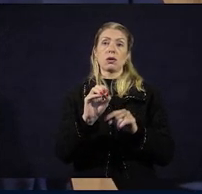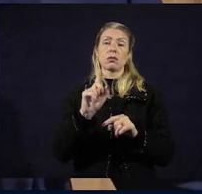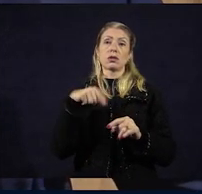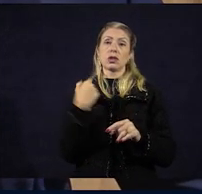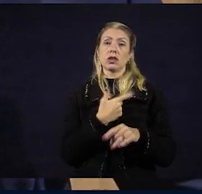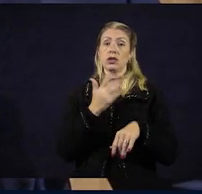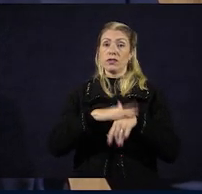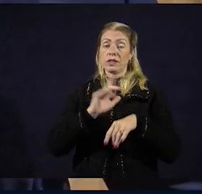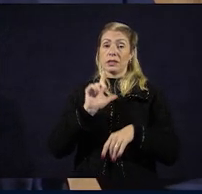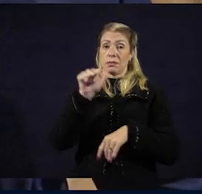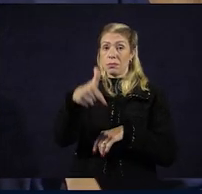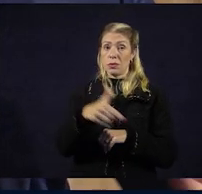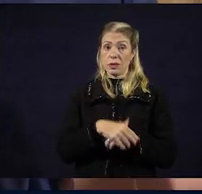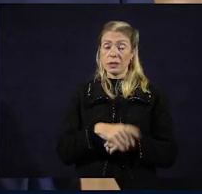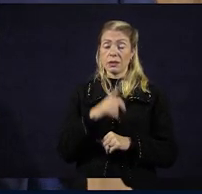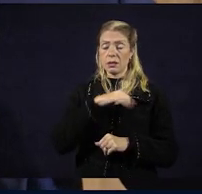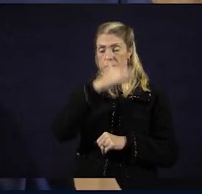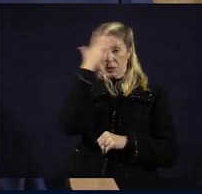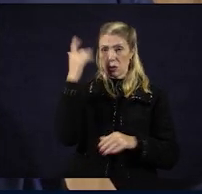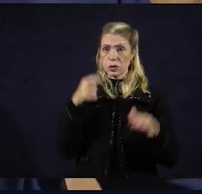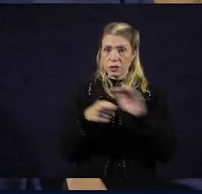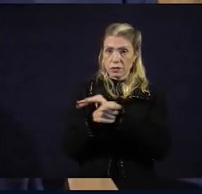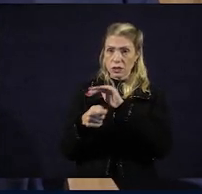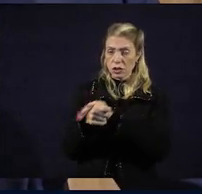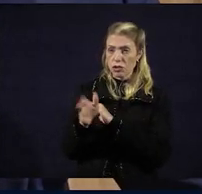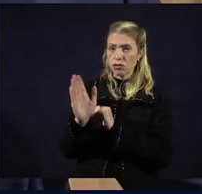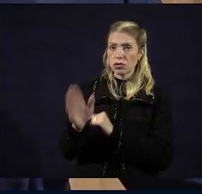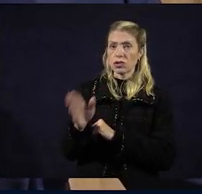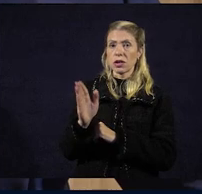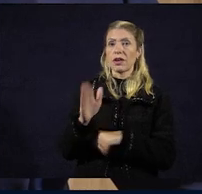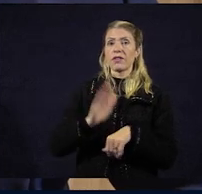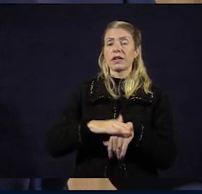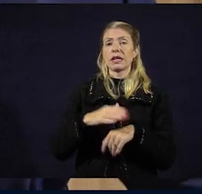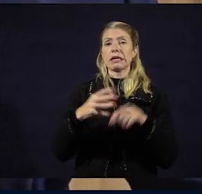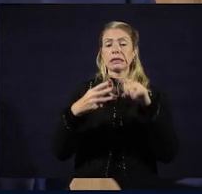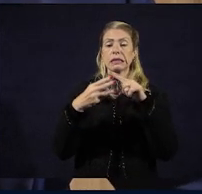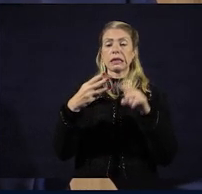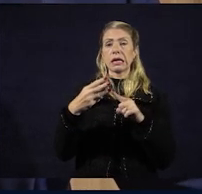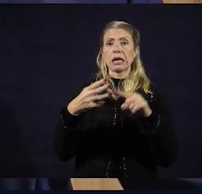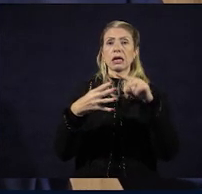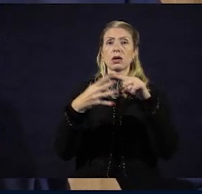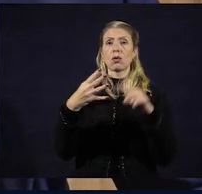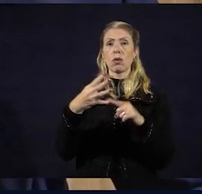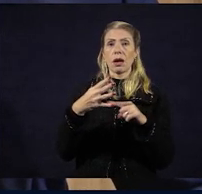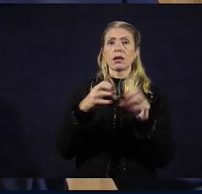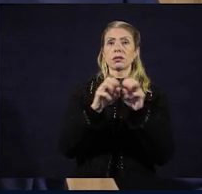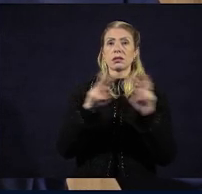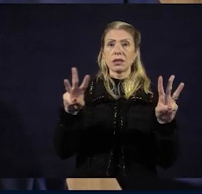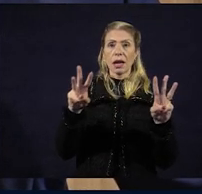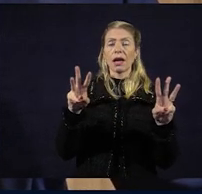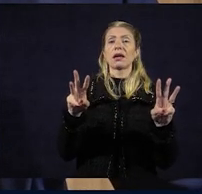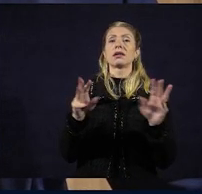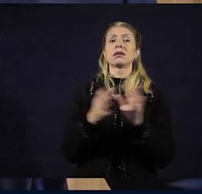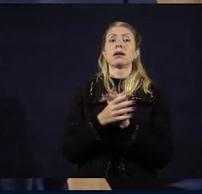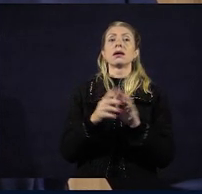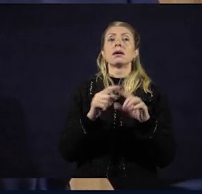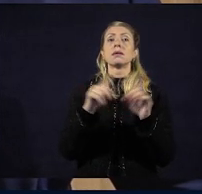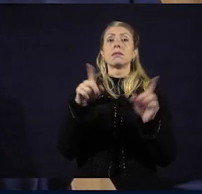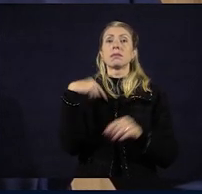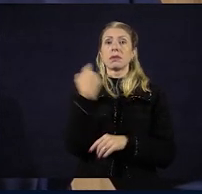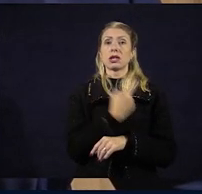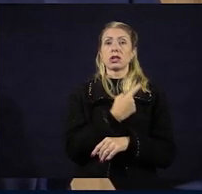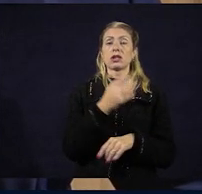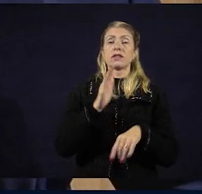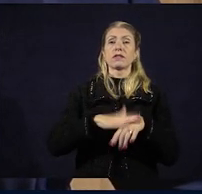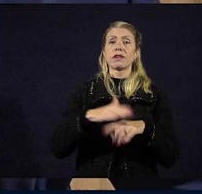muita gente que tinha investido ou que tem interesse ainda a gente já fez três quatro sete vezes a gente tem várias